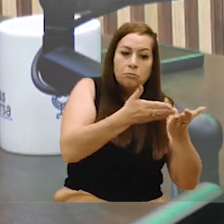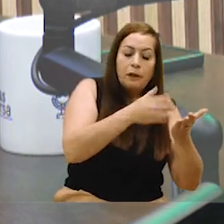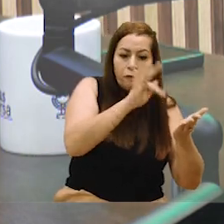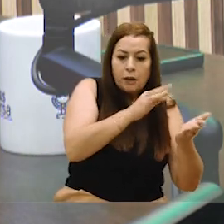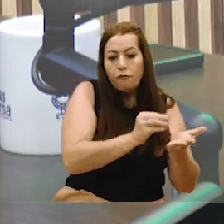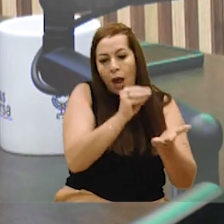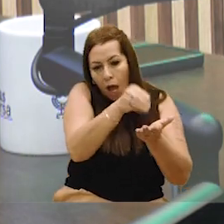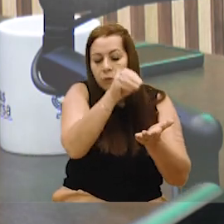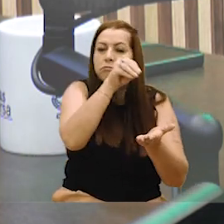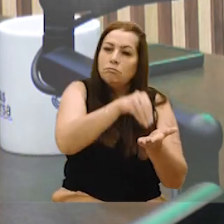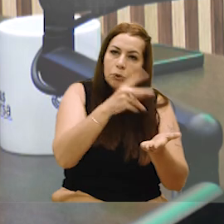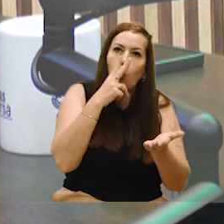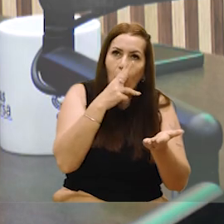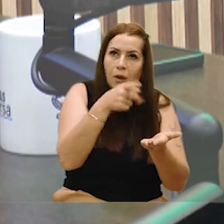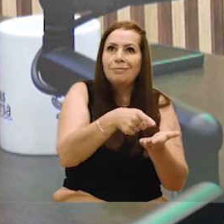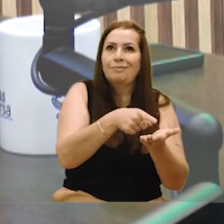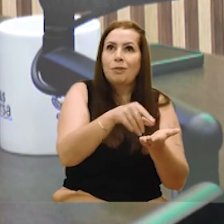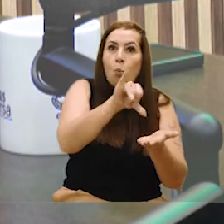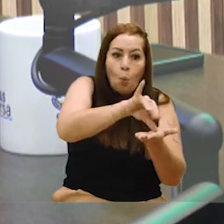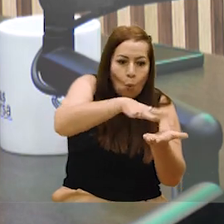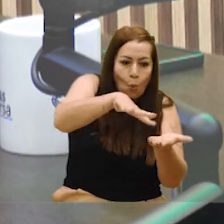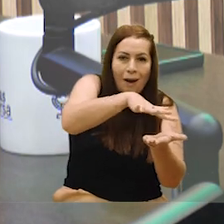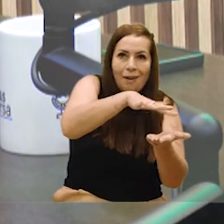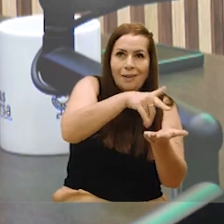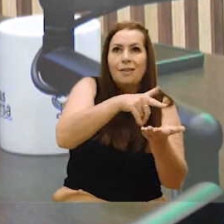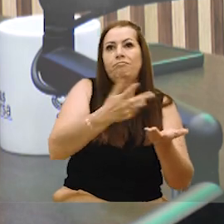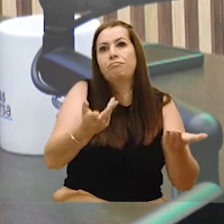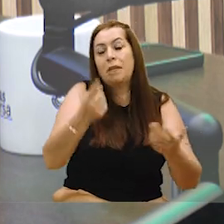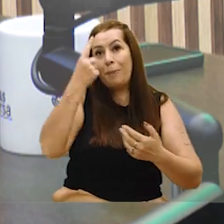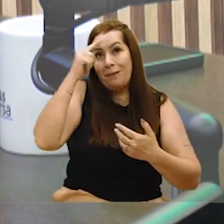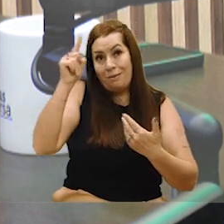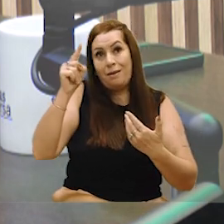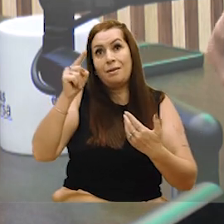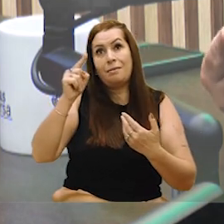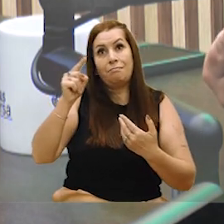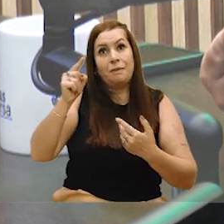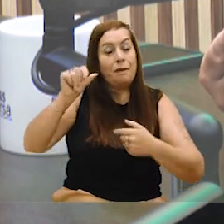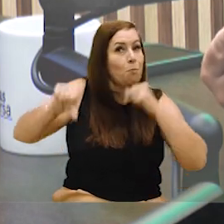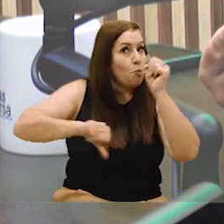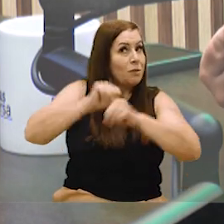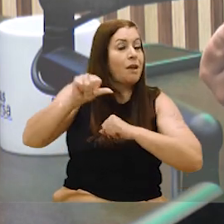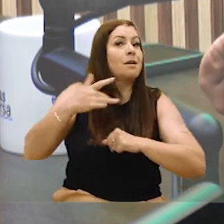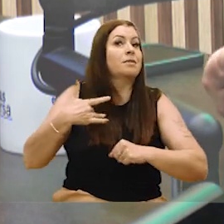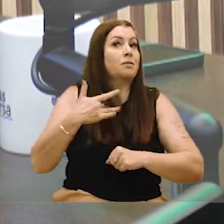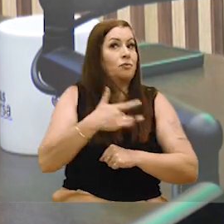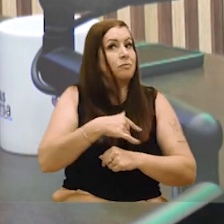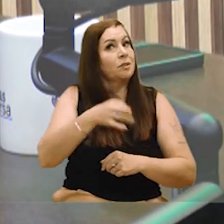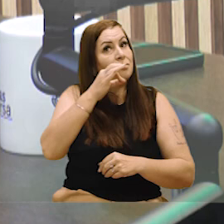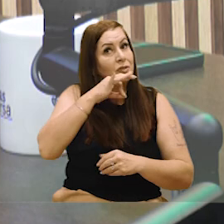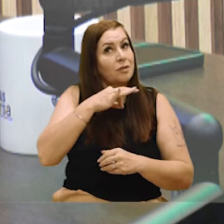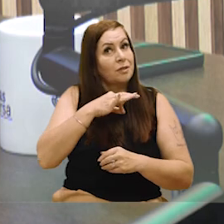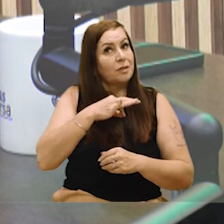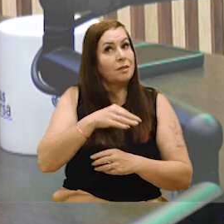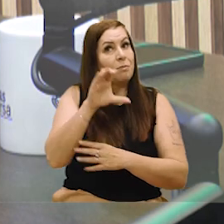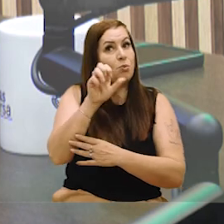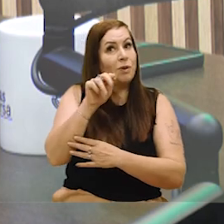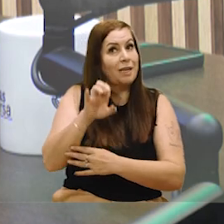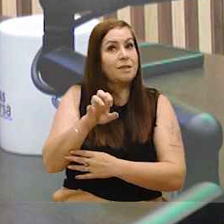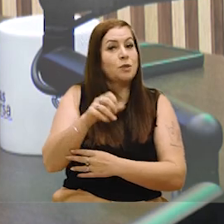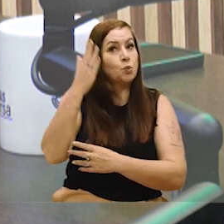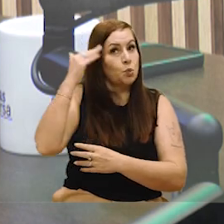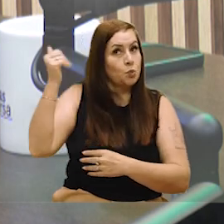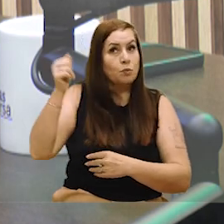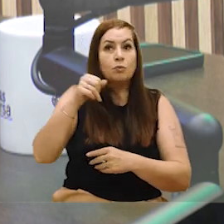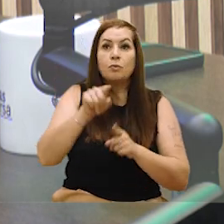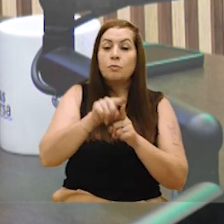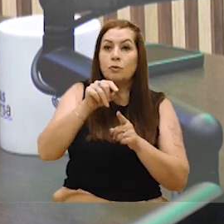consulta e já entra na outra, tudo num único lugar. Isso é uma ideia que vai revolucionar a saúde em Caxias do Sul, vai ser um case de sucesso para o